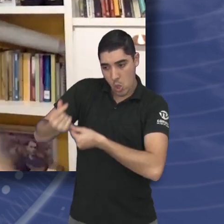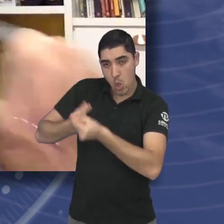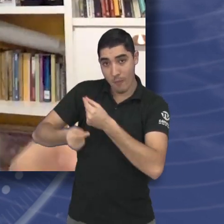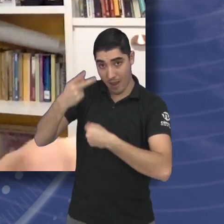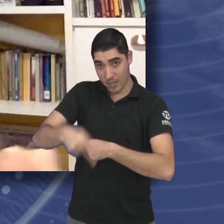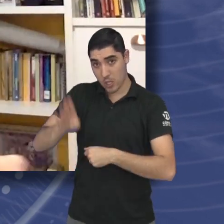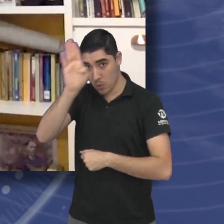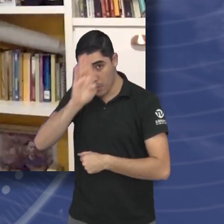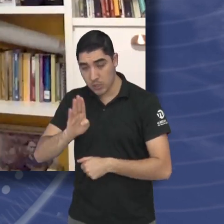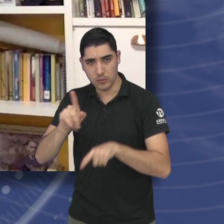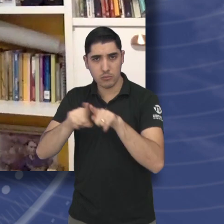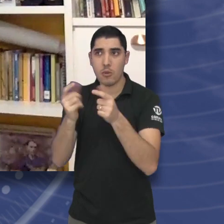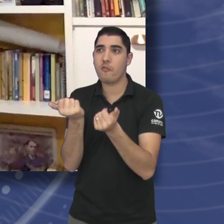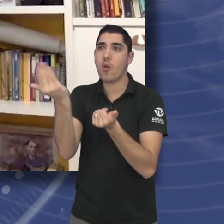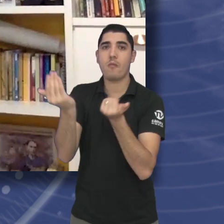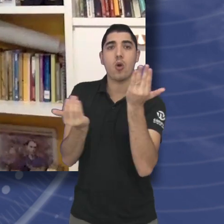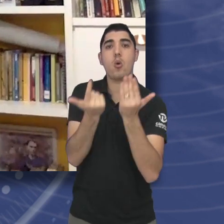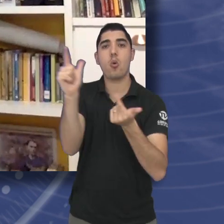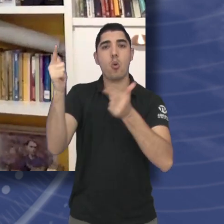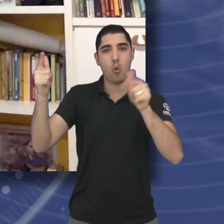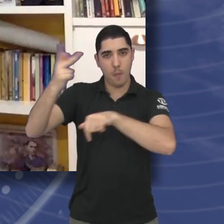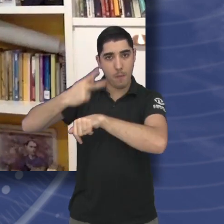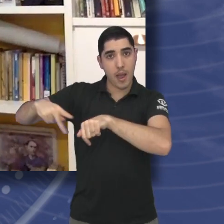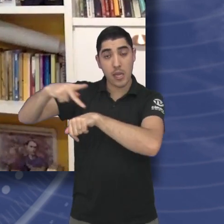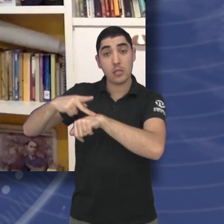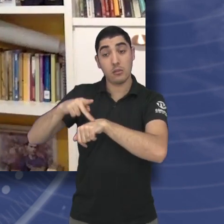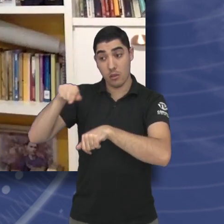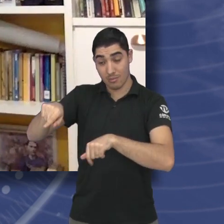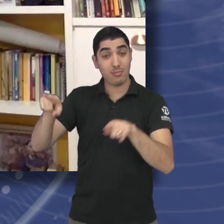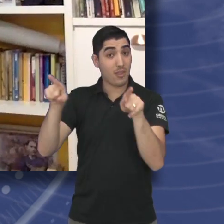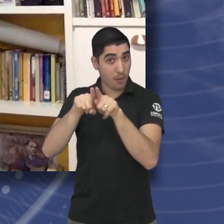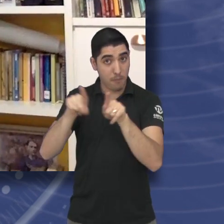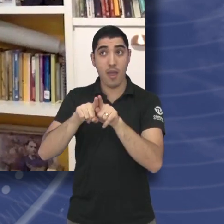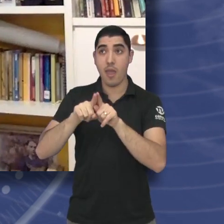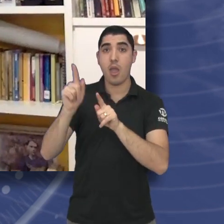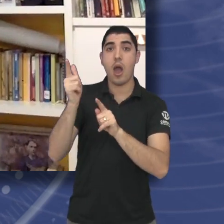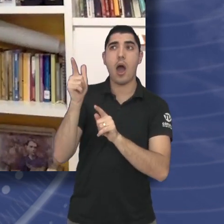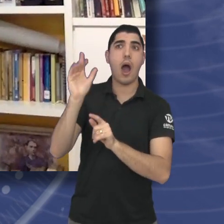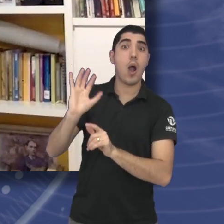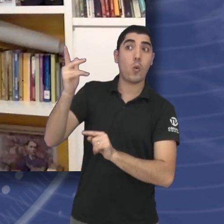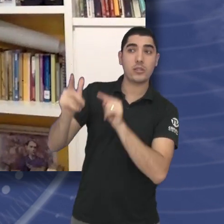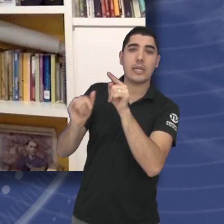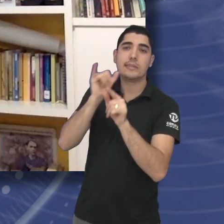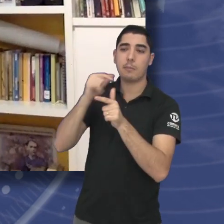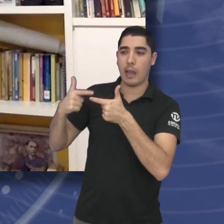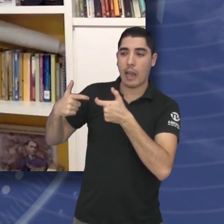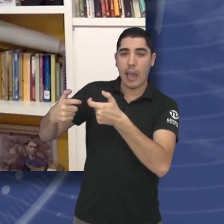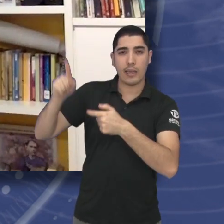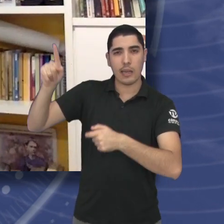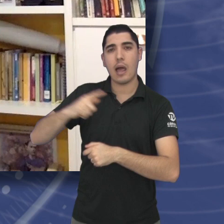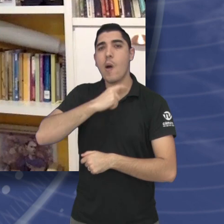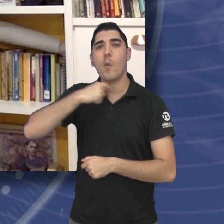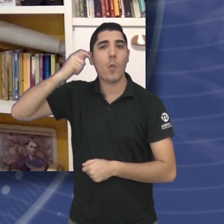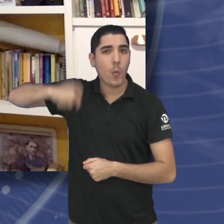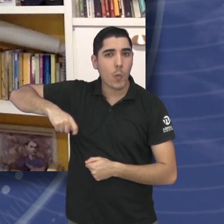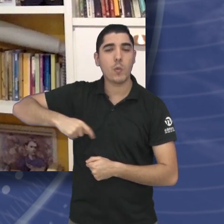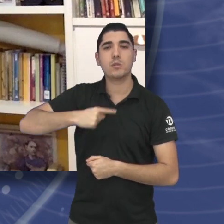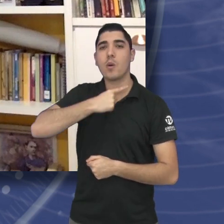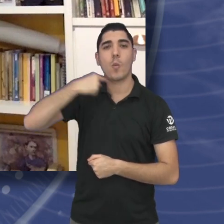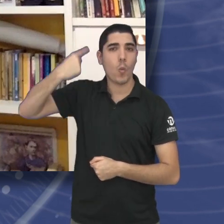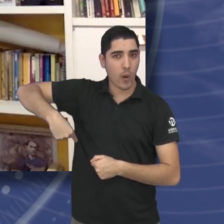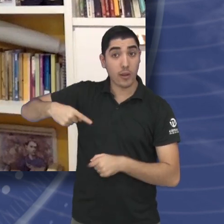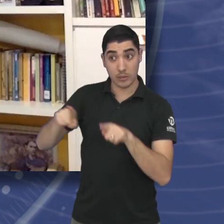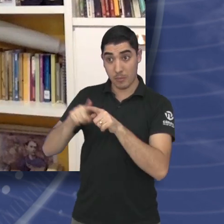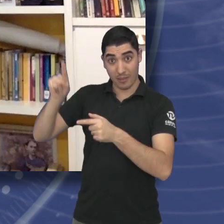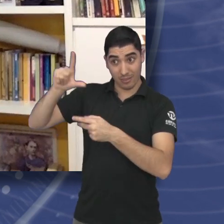nosso país e fora do nosso país que influenciam sim no preço dos alimentos. Por exemplo, com a guerra Rússia e Ucrânia,